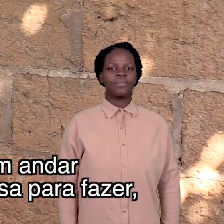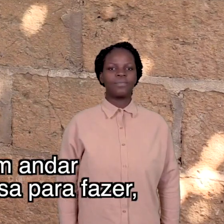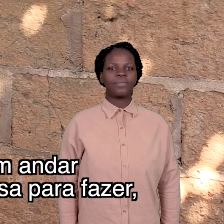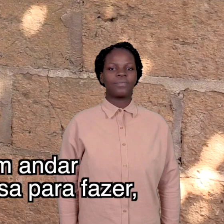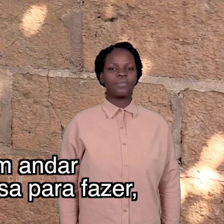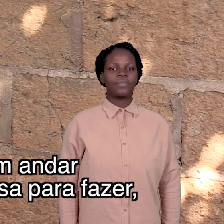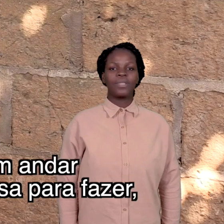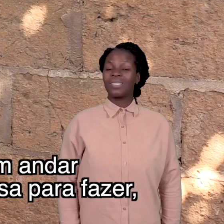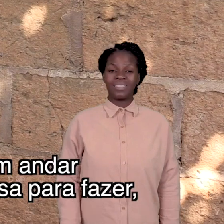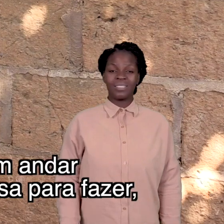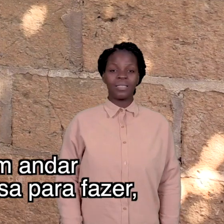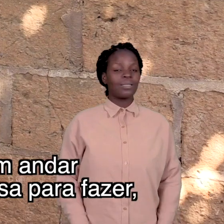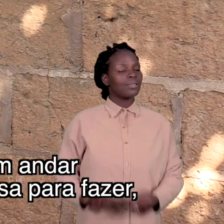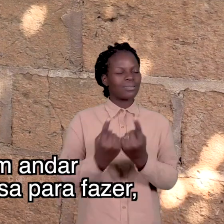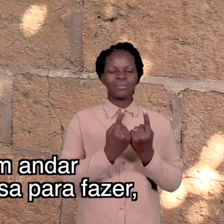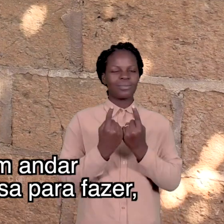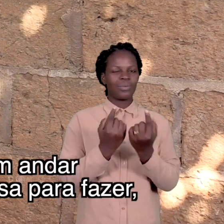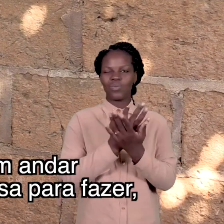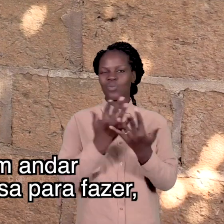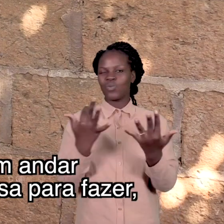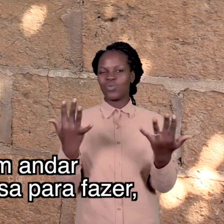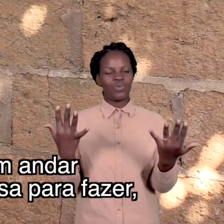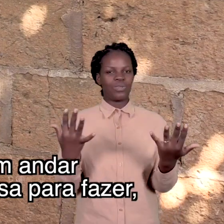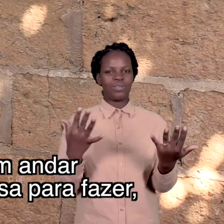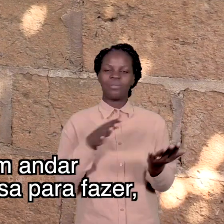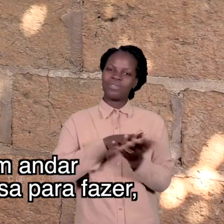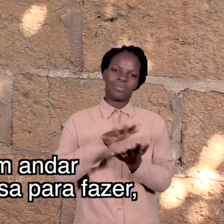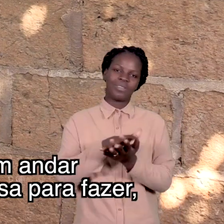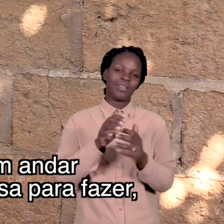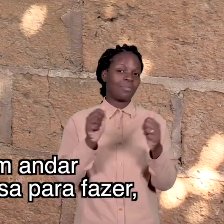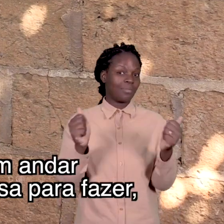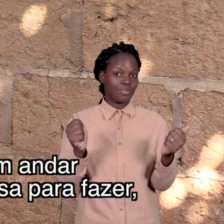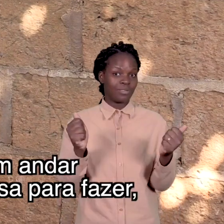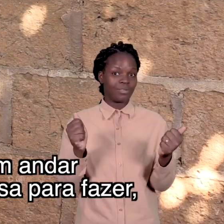Na verdade, é muita coisa por falar.